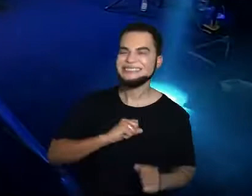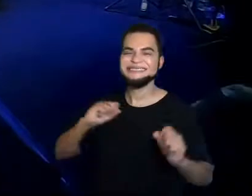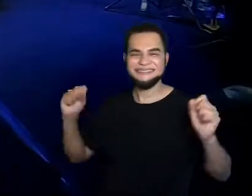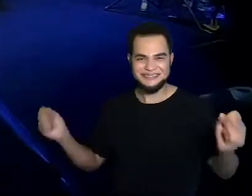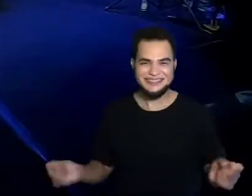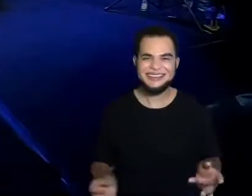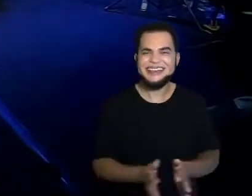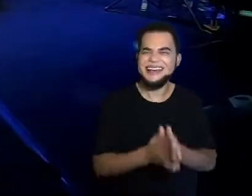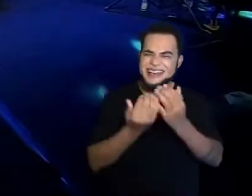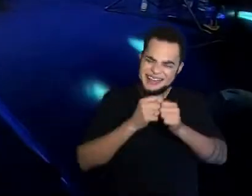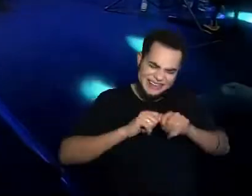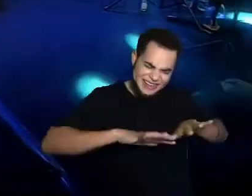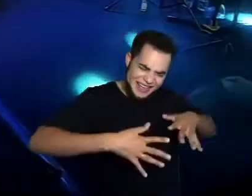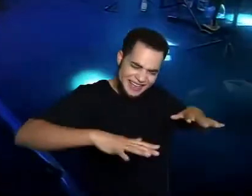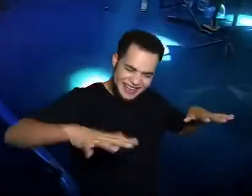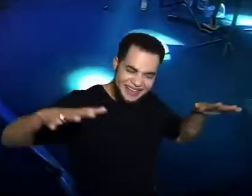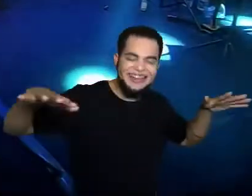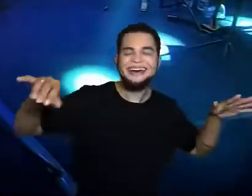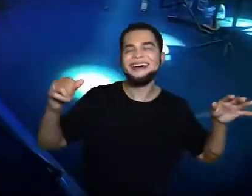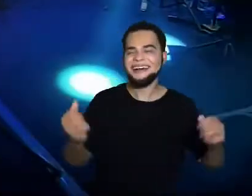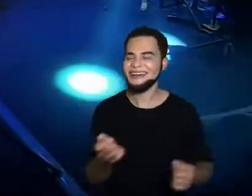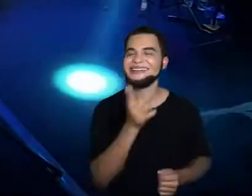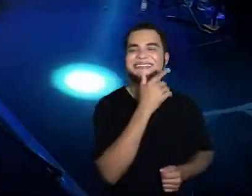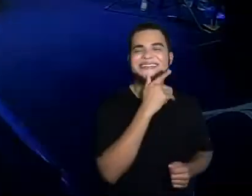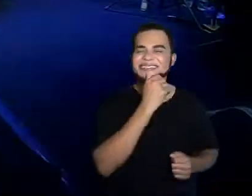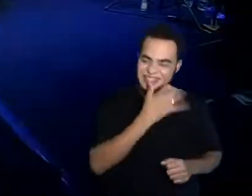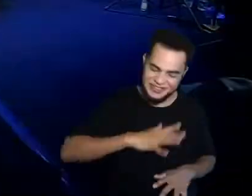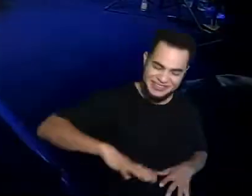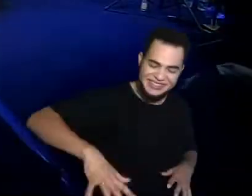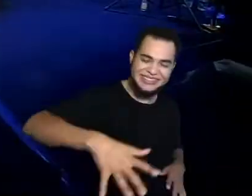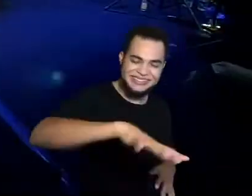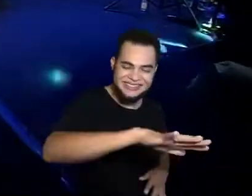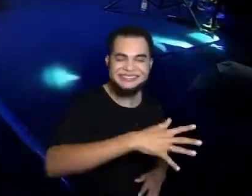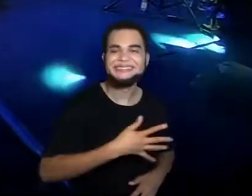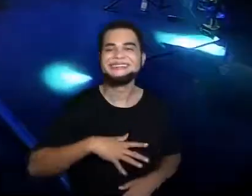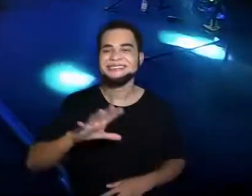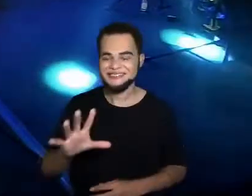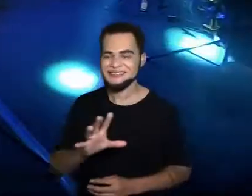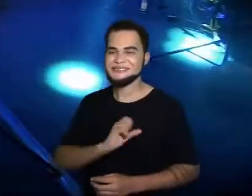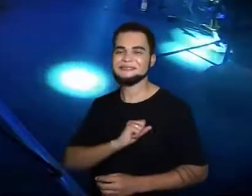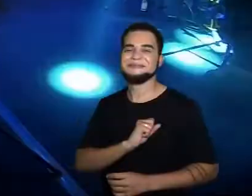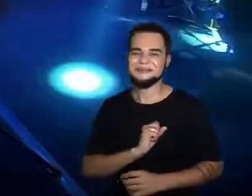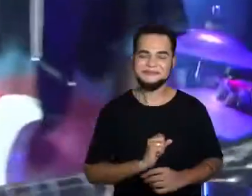Maravilhosamente clara água no lindo lago do amor.